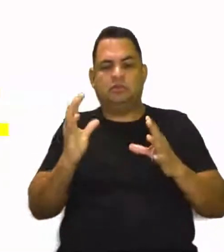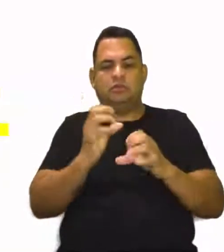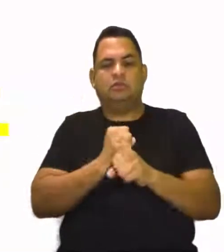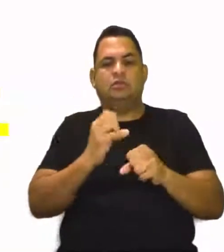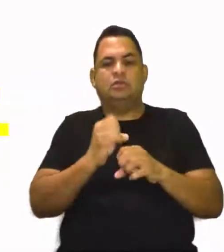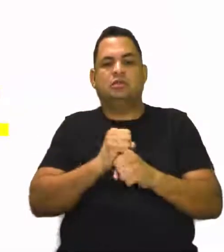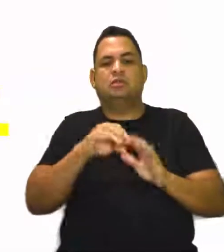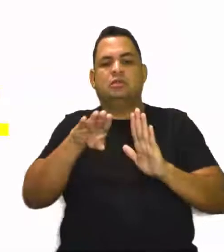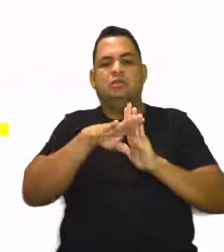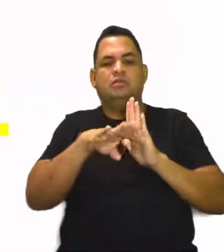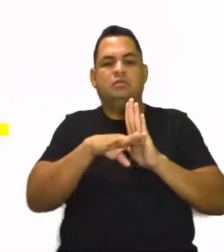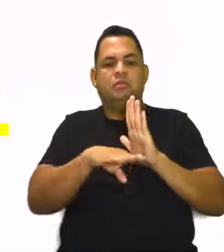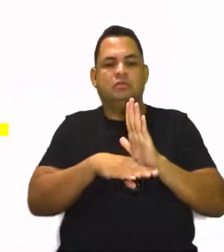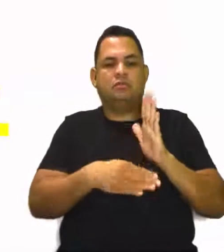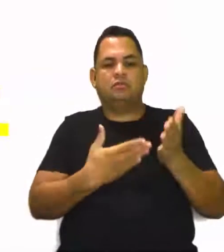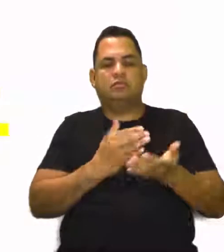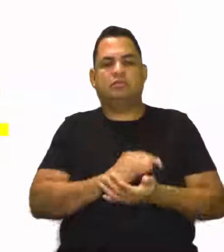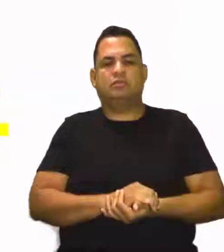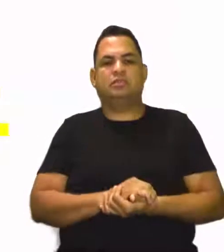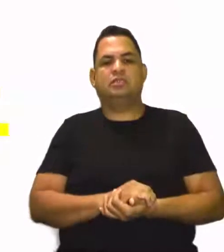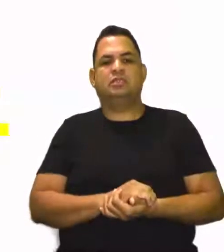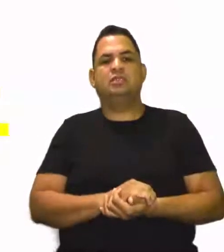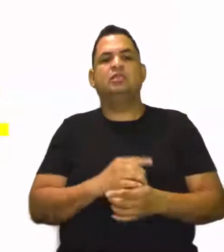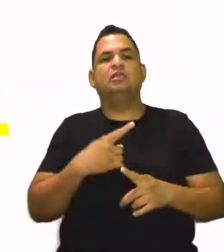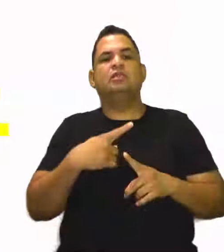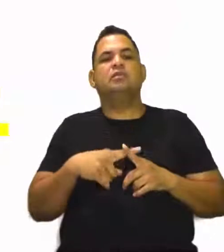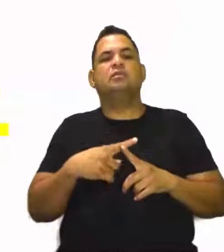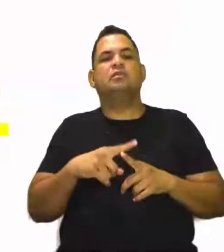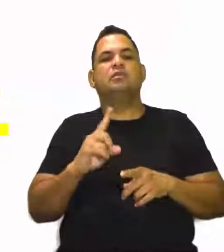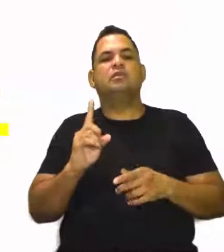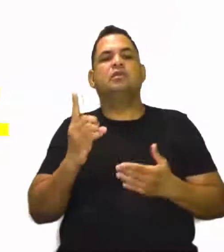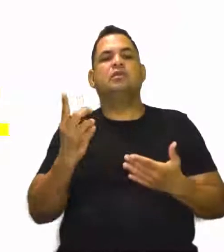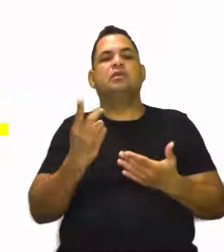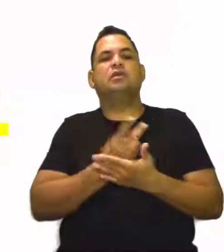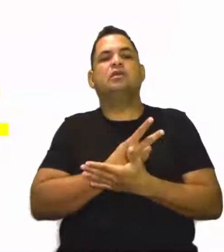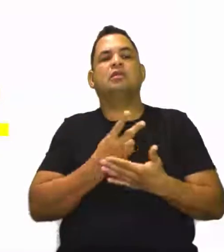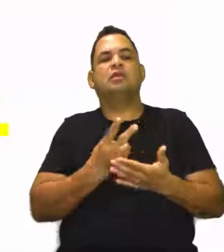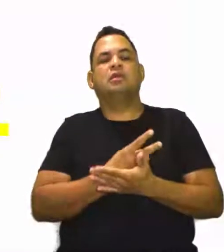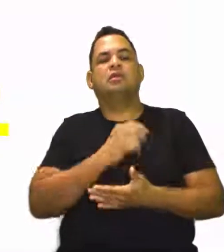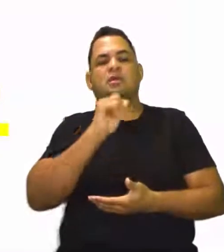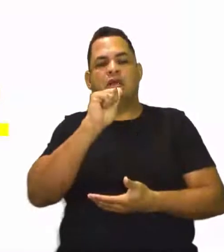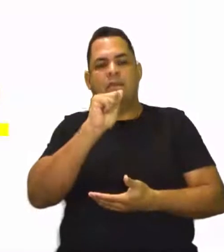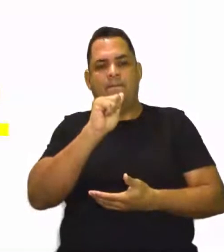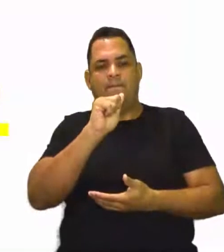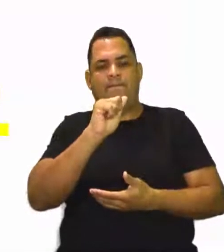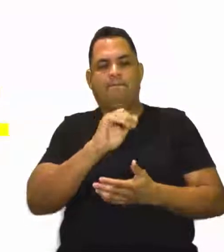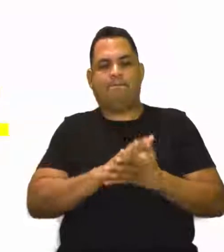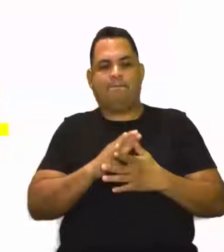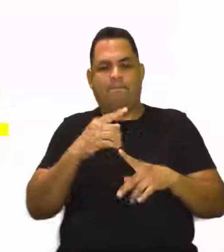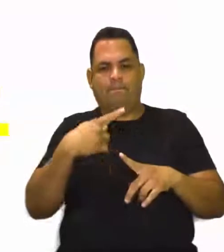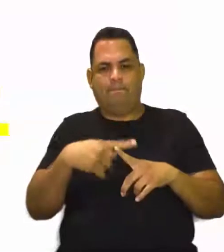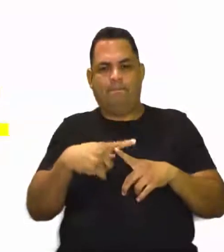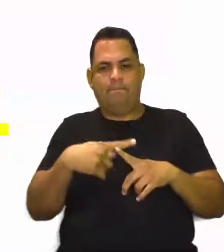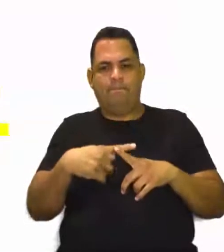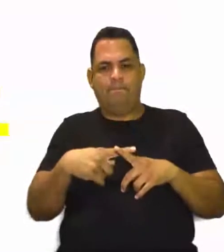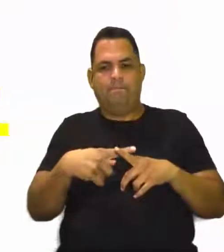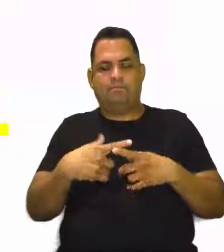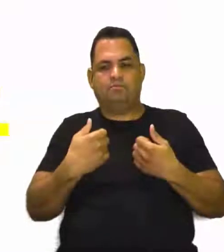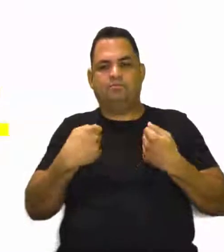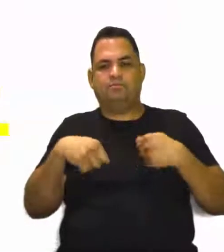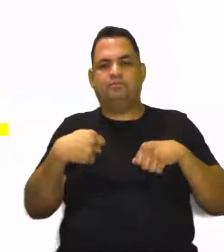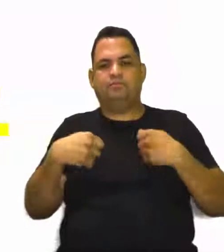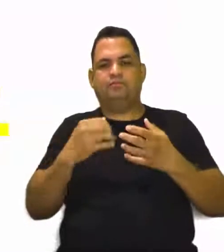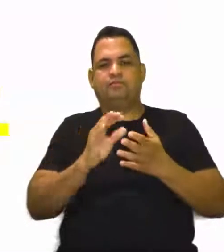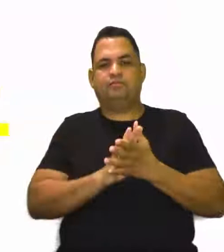calcular, classificar esse estado nutricional. Por que não é a A? Não é a A por quê? Porque ele diz que são